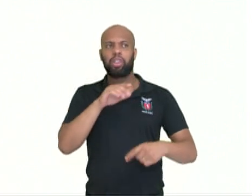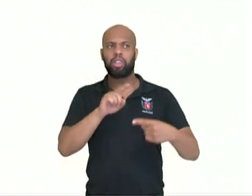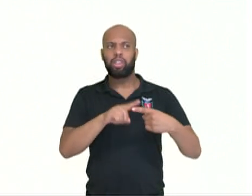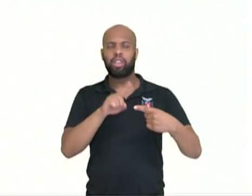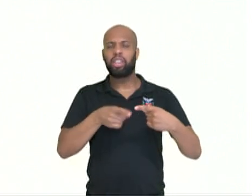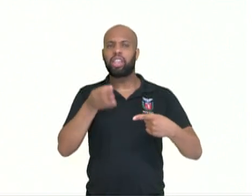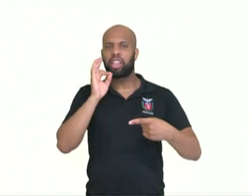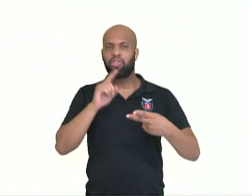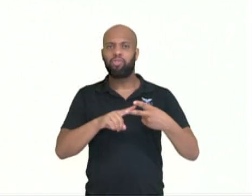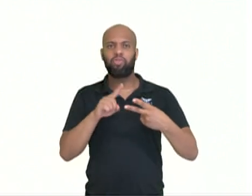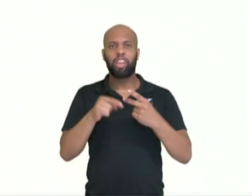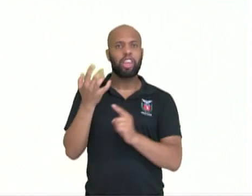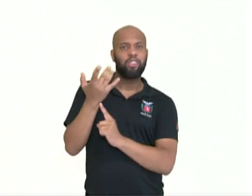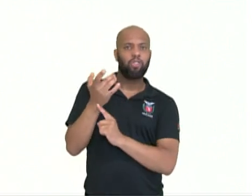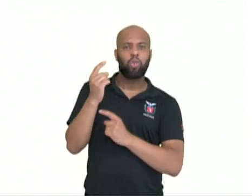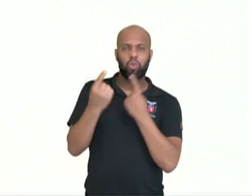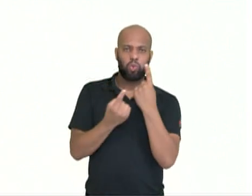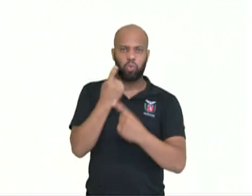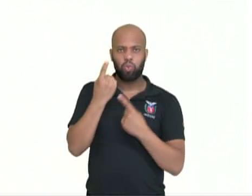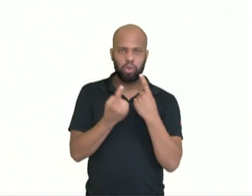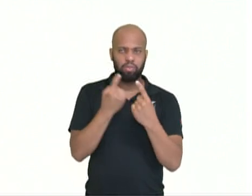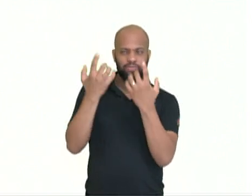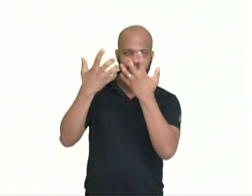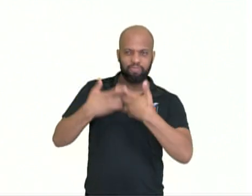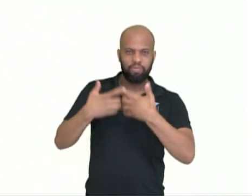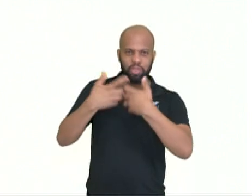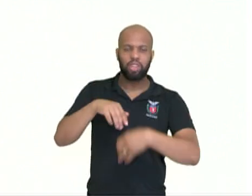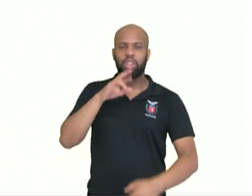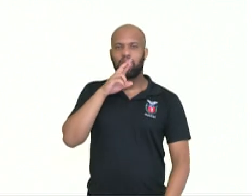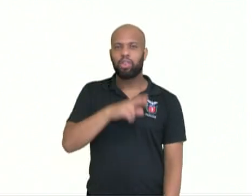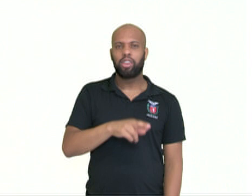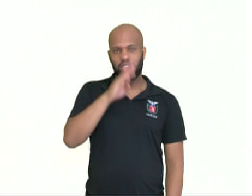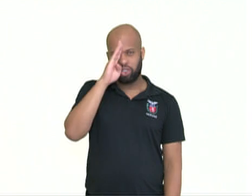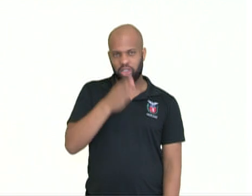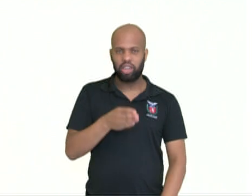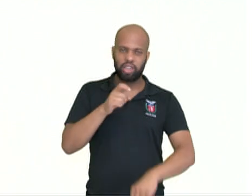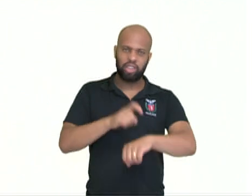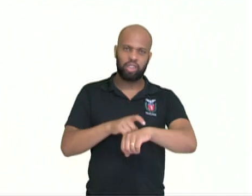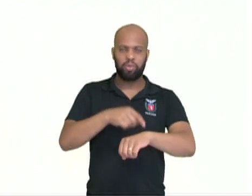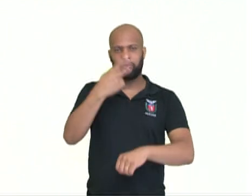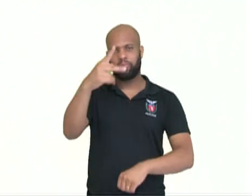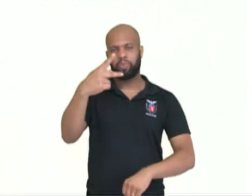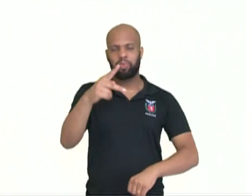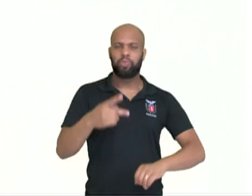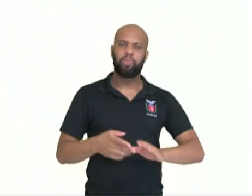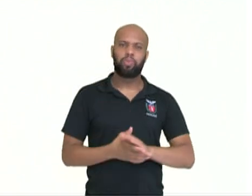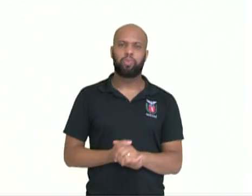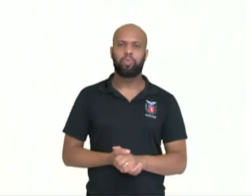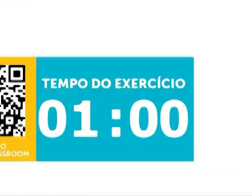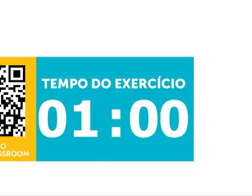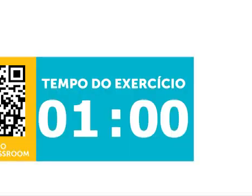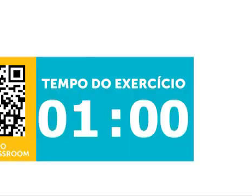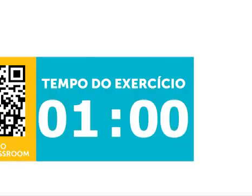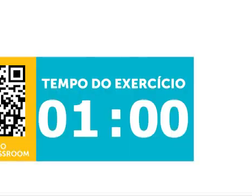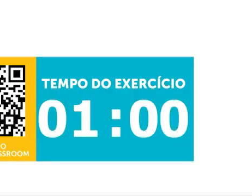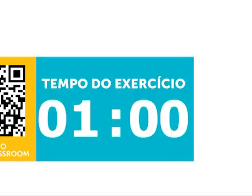café ou as faíscas? Para quem prestou atenção, a resposta é imediata. Tempo para vocês responderem.